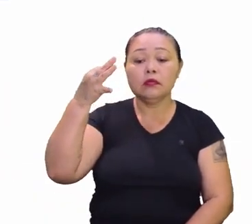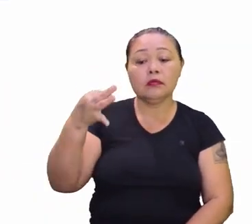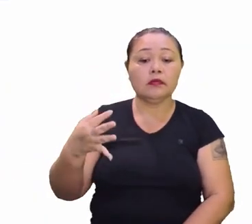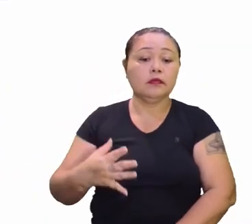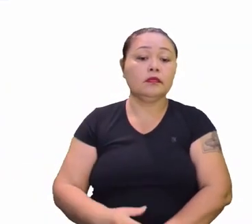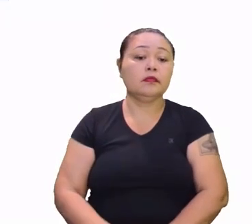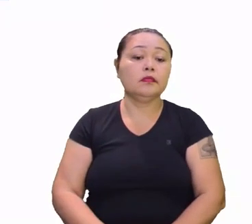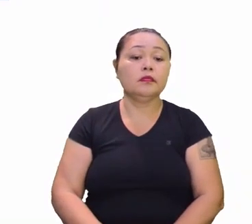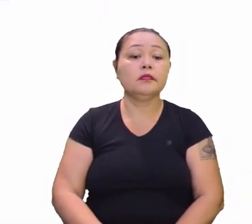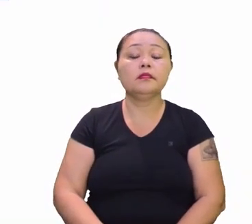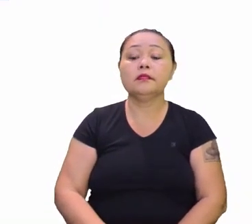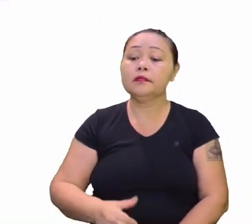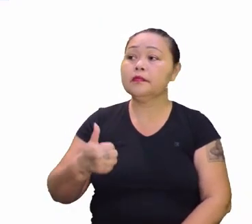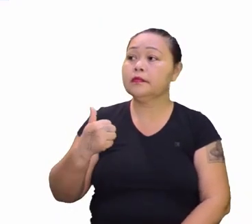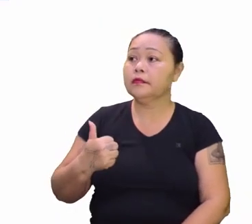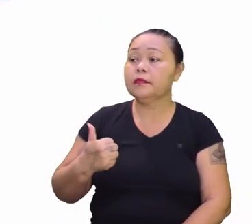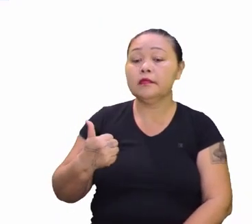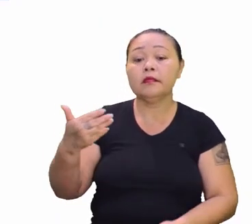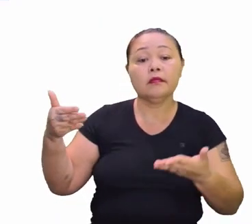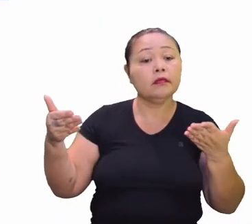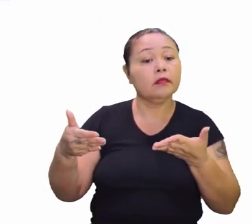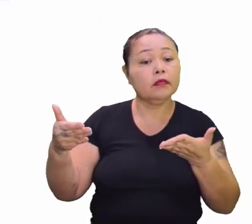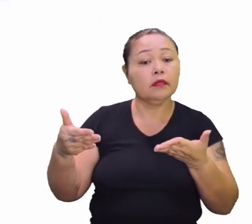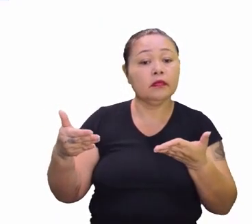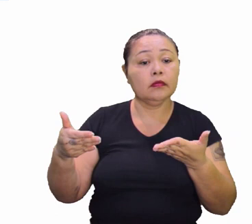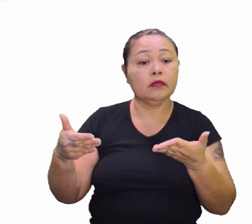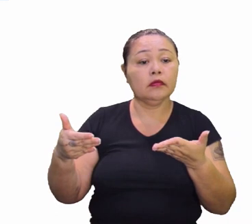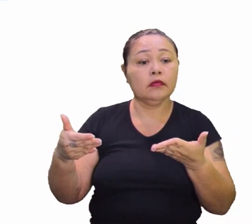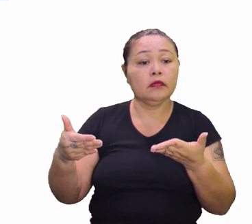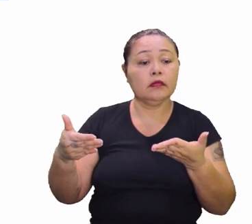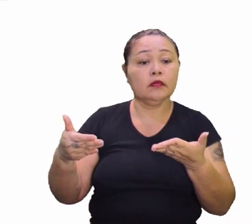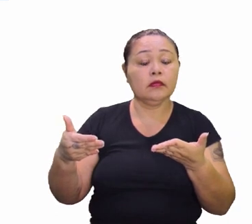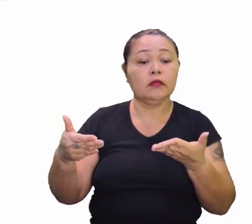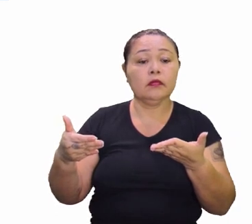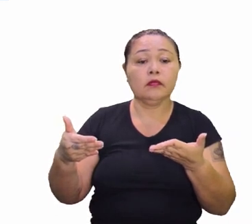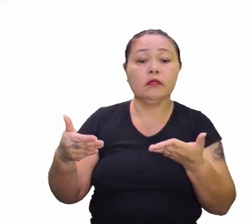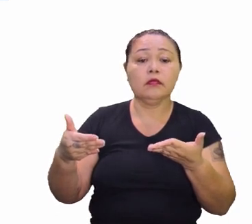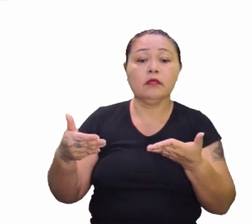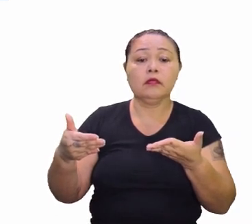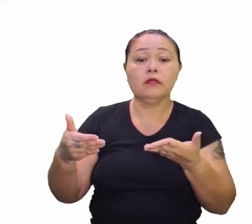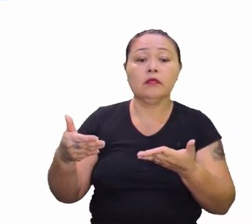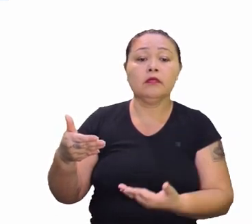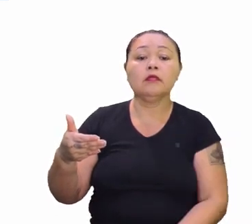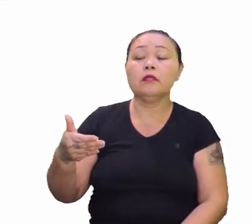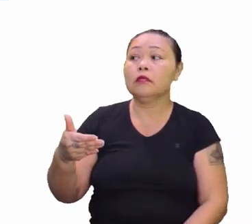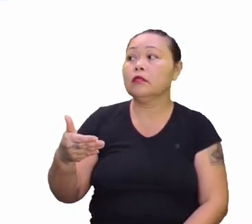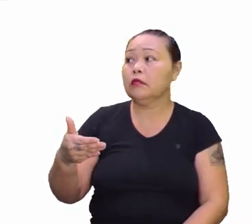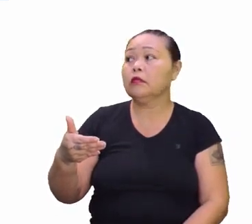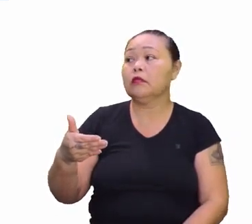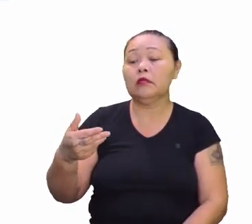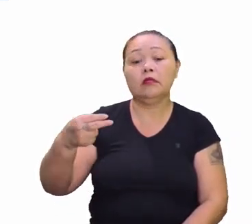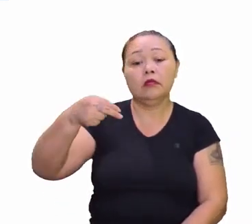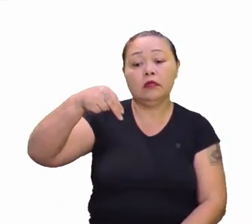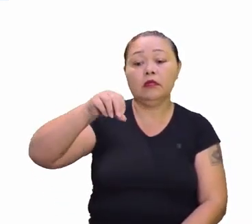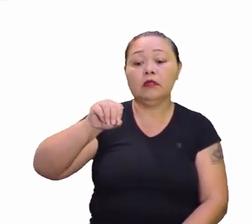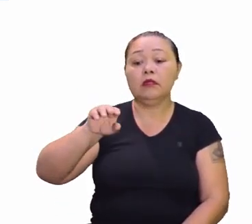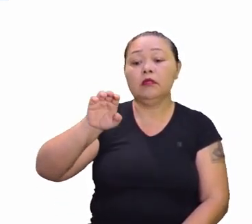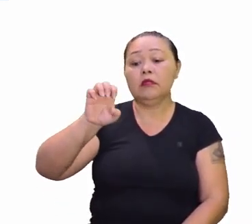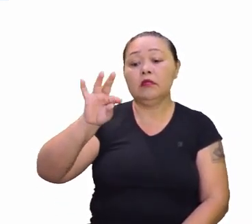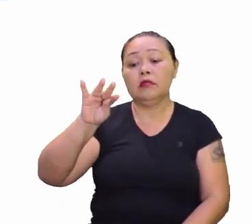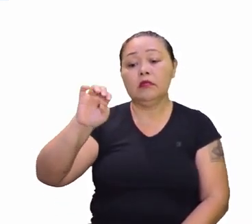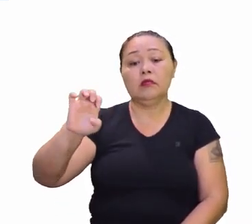localização. Beleza. Agora vamos falar da bacia... Noroeste. Noroeste,